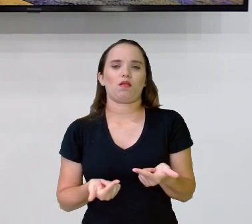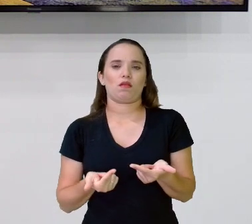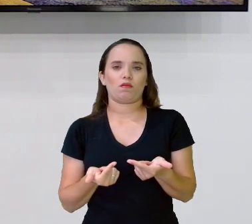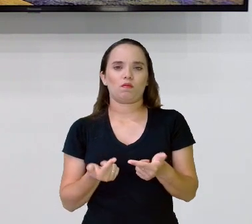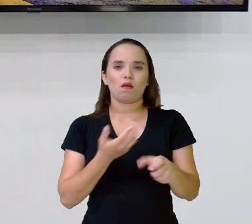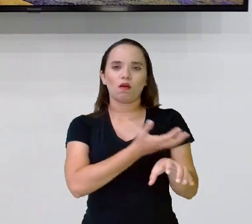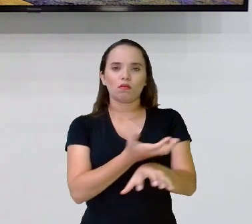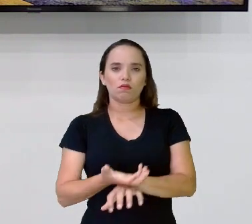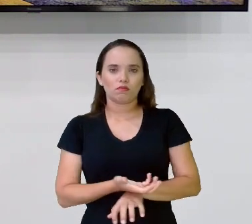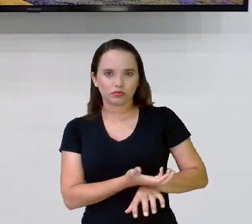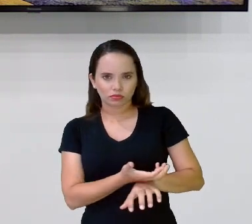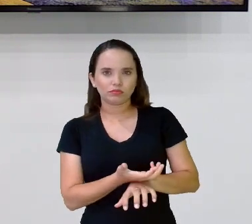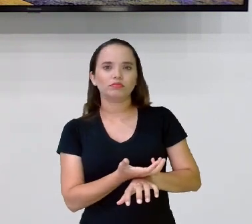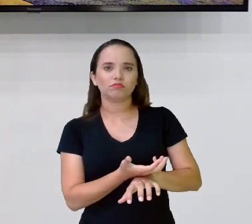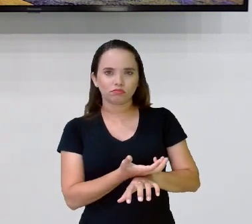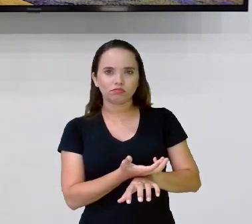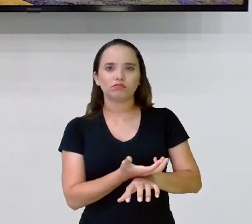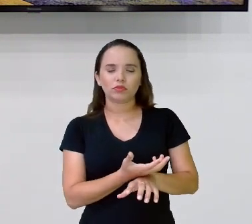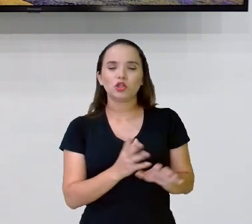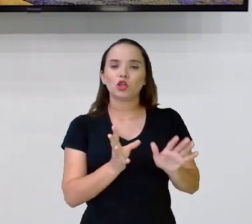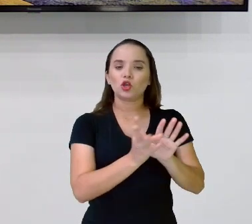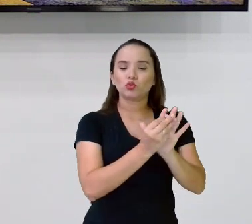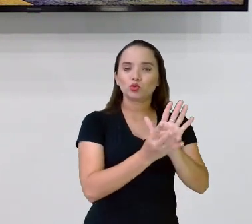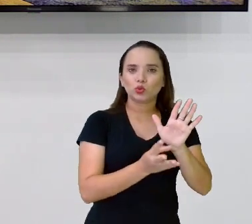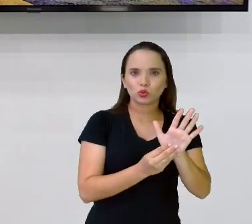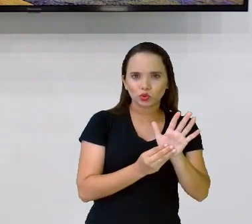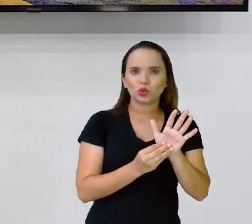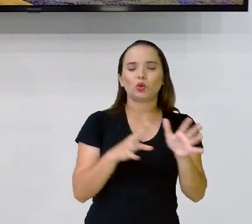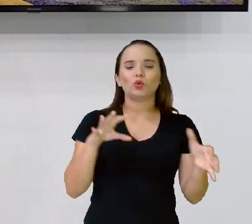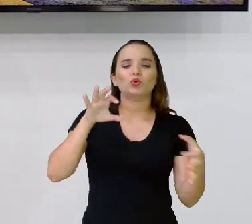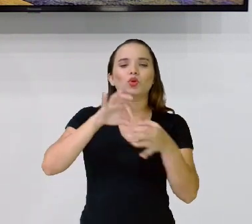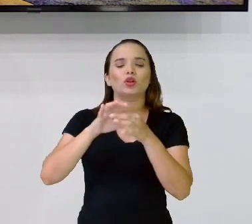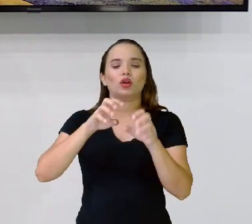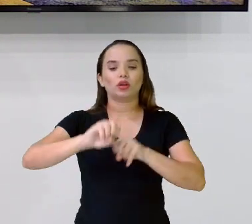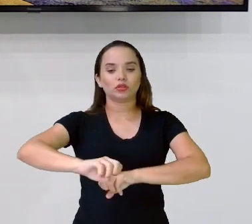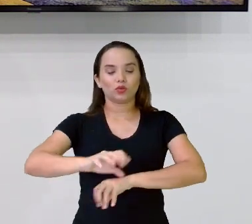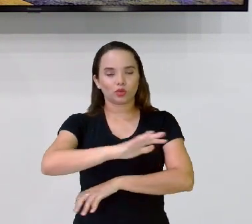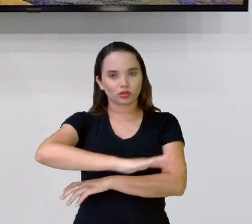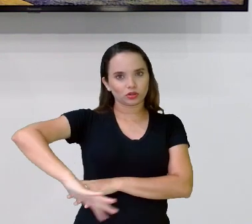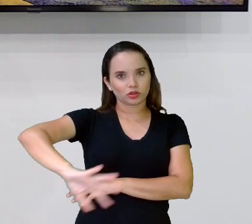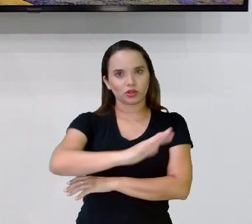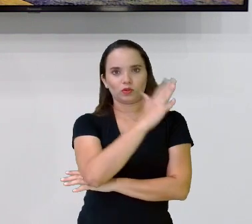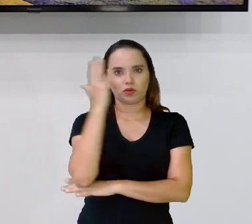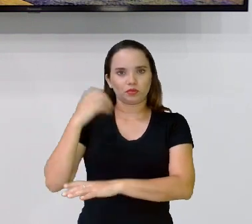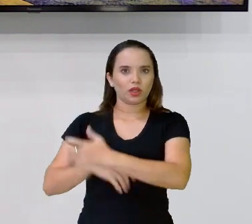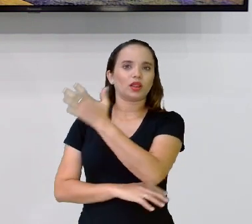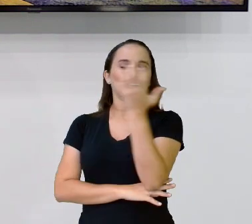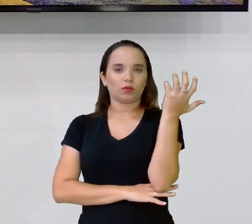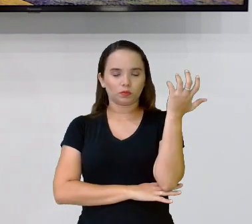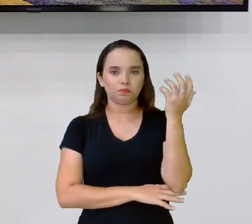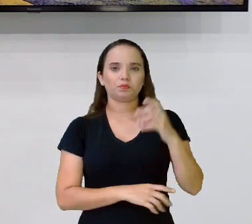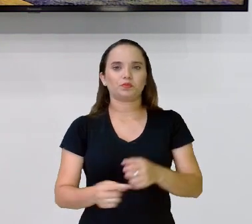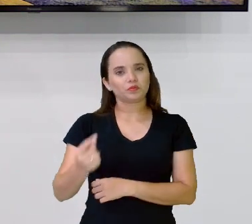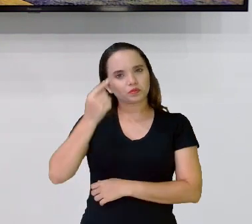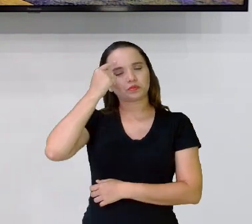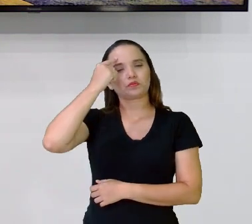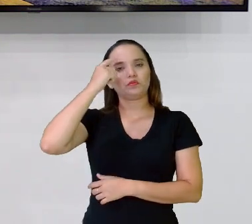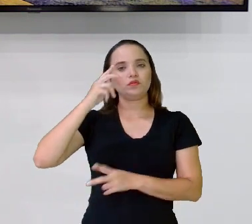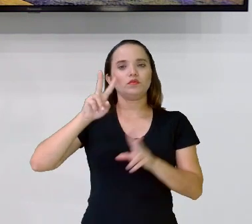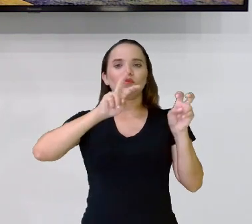Essa disciplina, né? Esses conteúdos que estão relacionados à educação ambiental, né? A gente pensar em